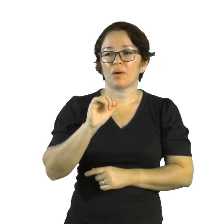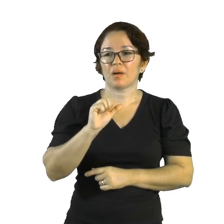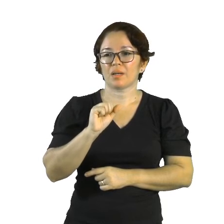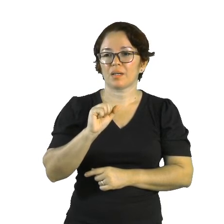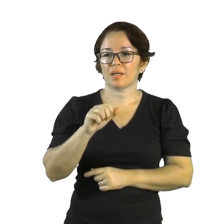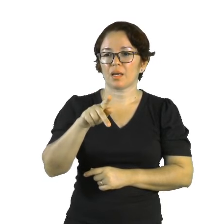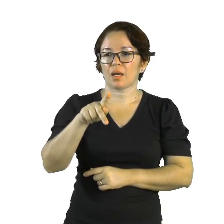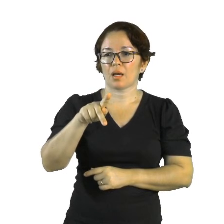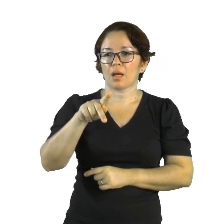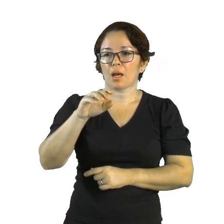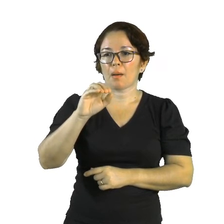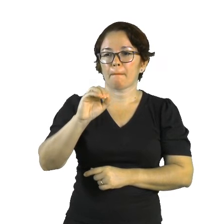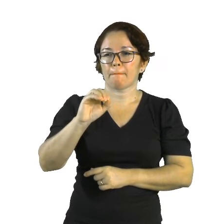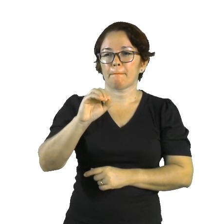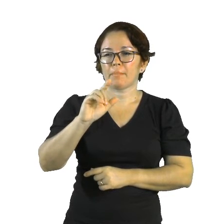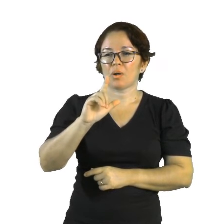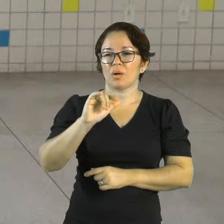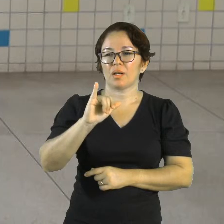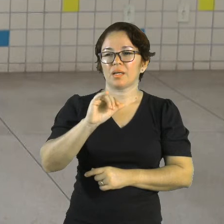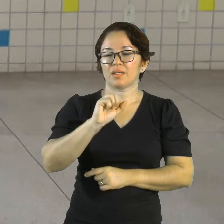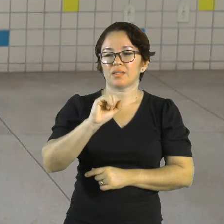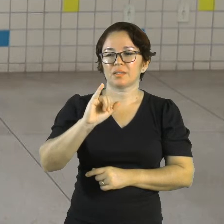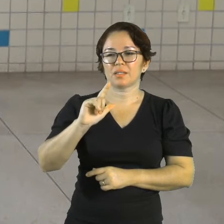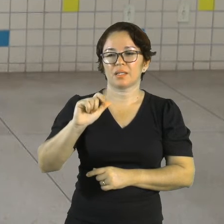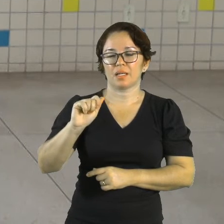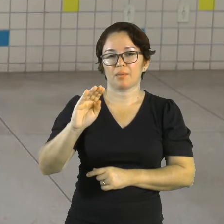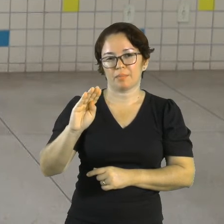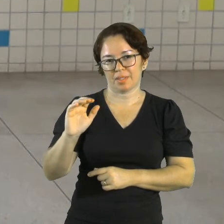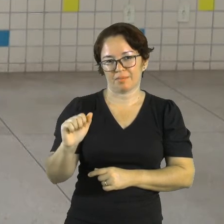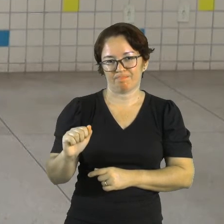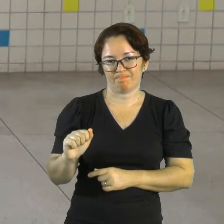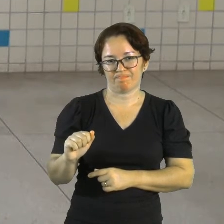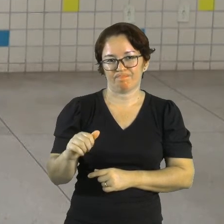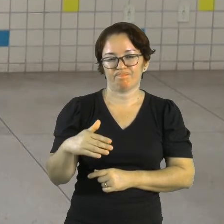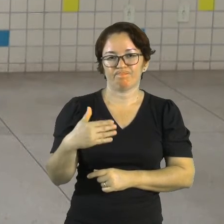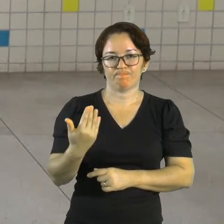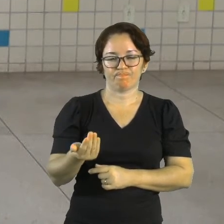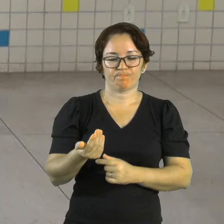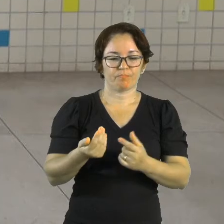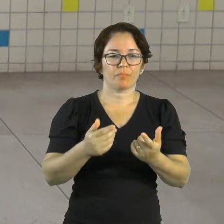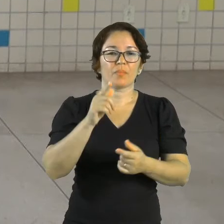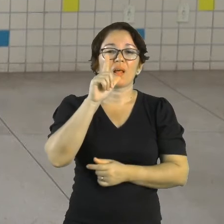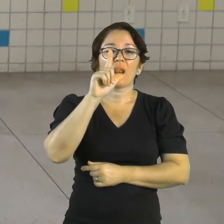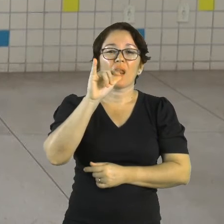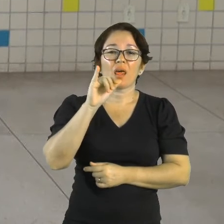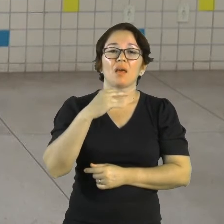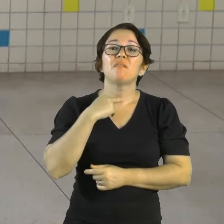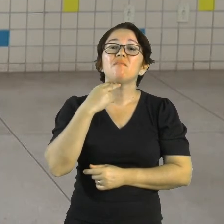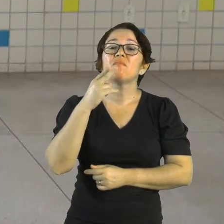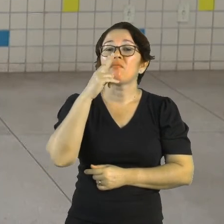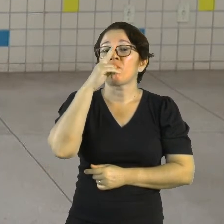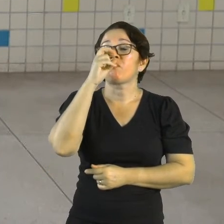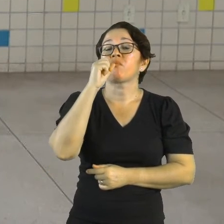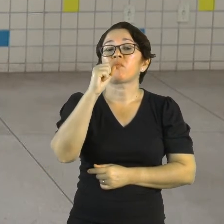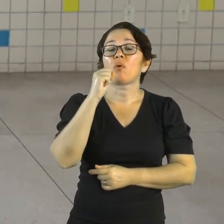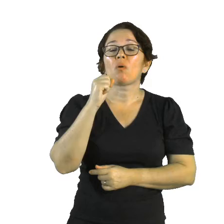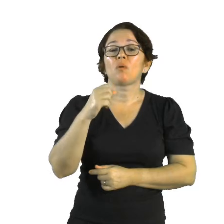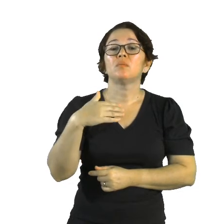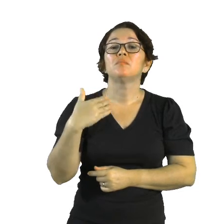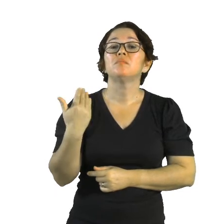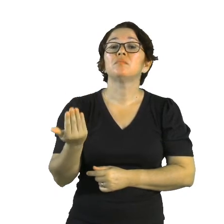o li é a antepenúltima sílaba, é a pronunciada com mais intensidade, ela é chamada de